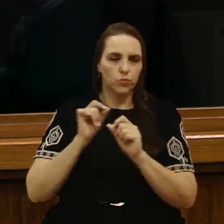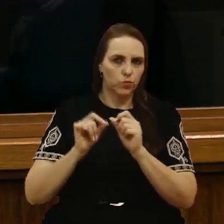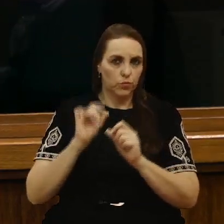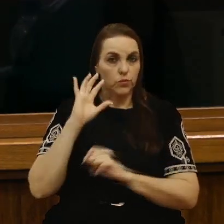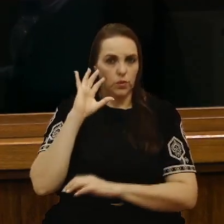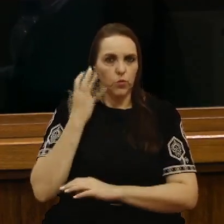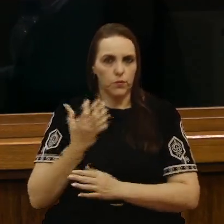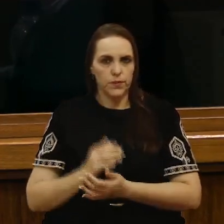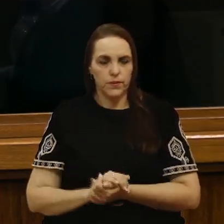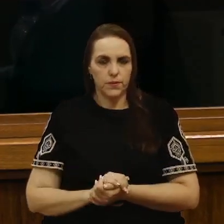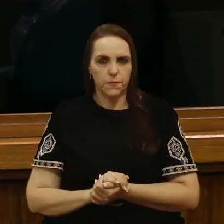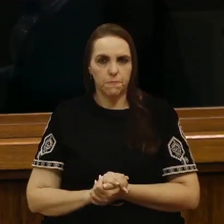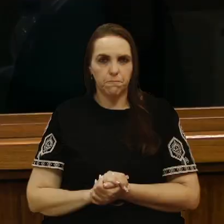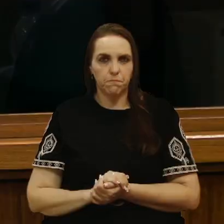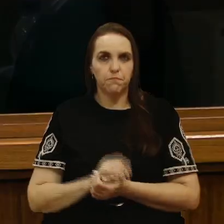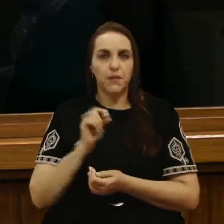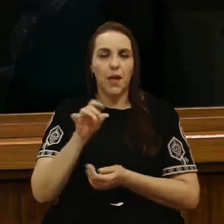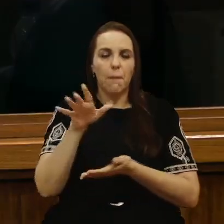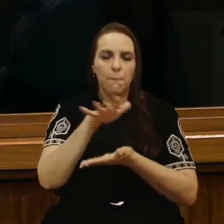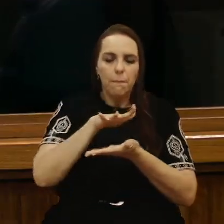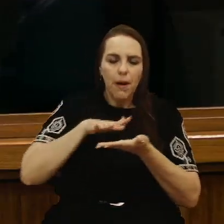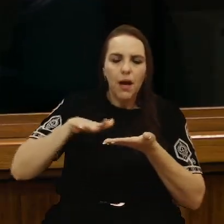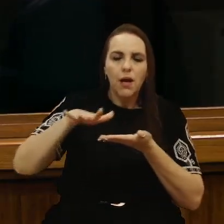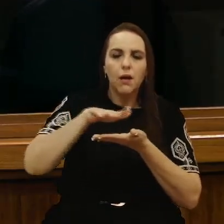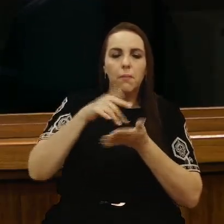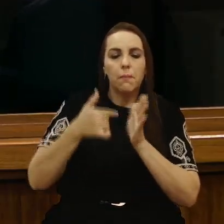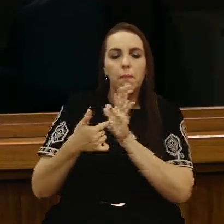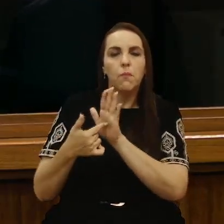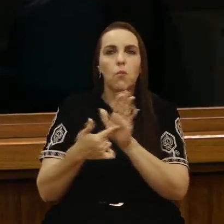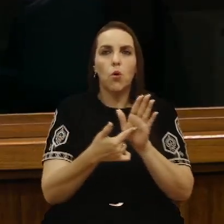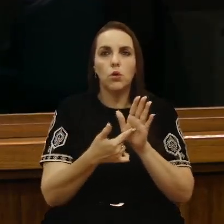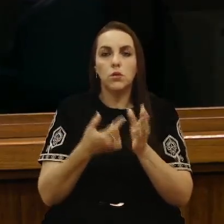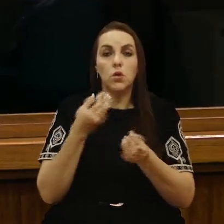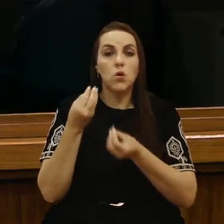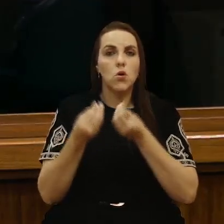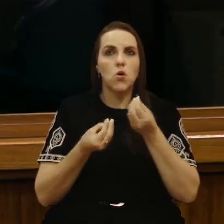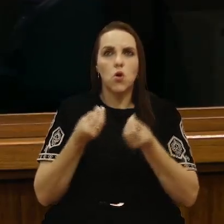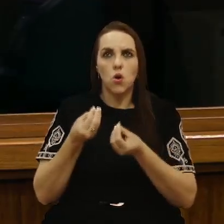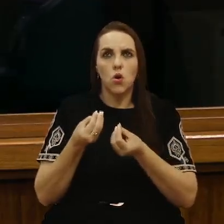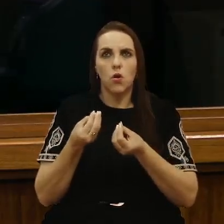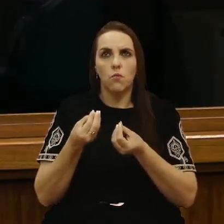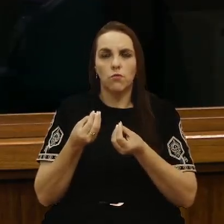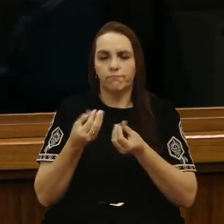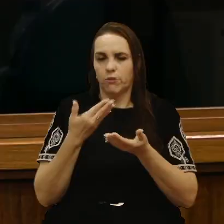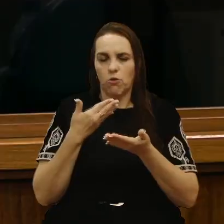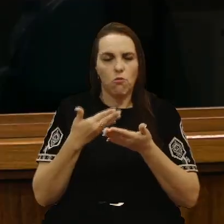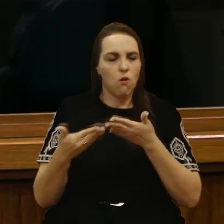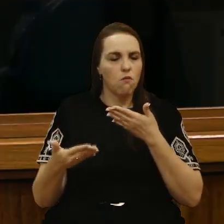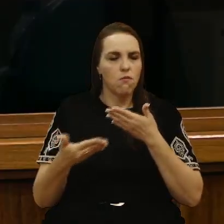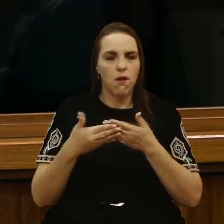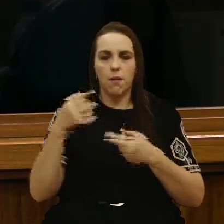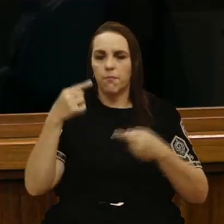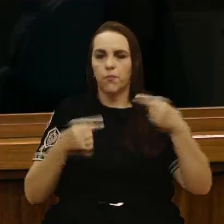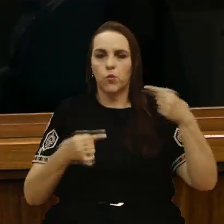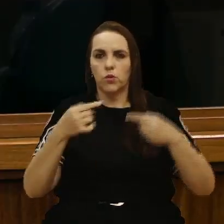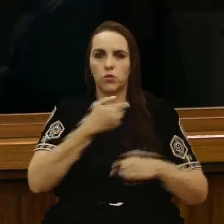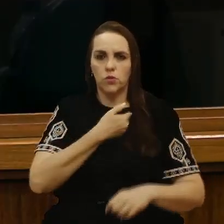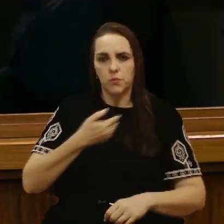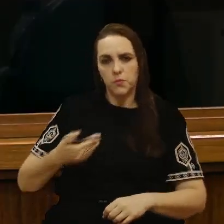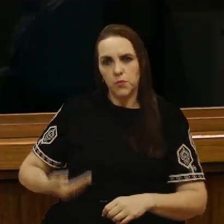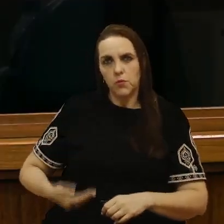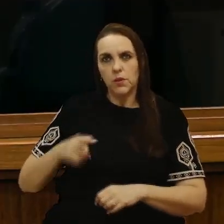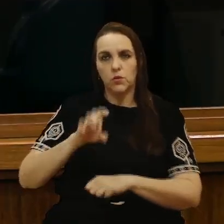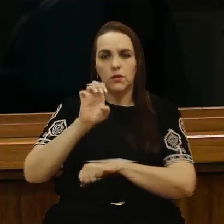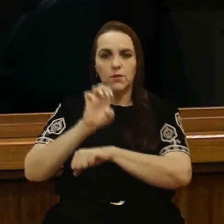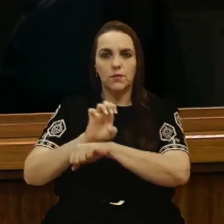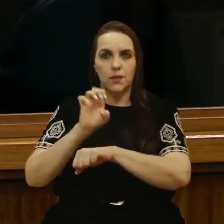mapa mostra os vazios que faltam de qualquer política pública no Estado para a questão